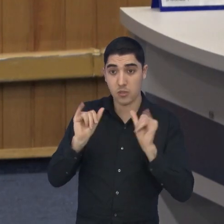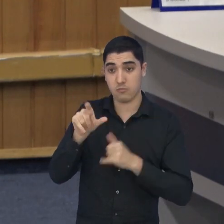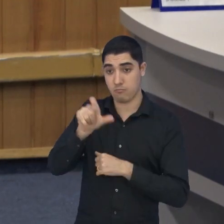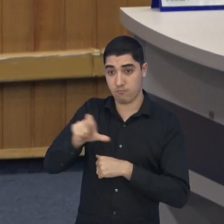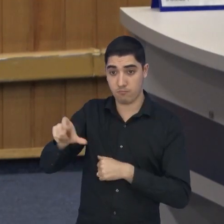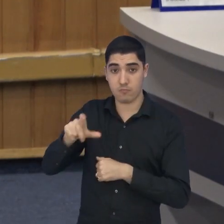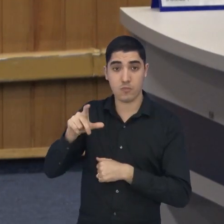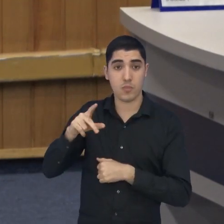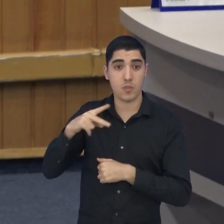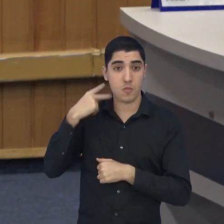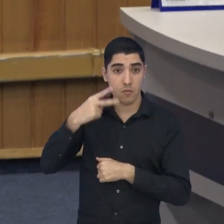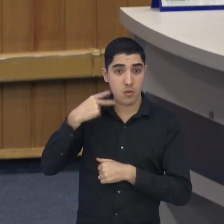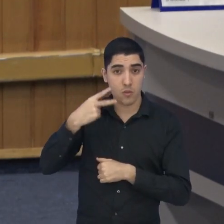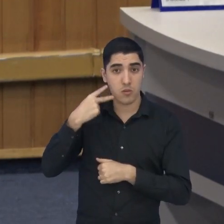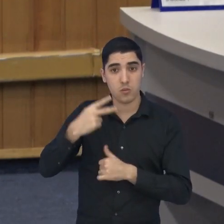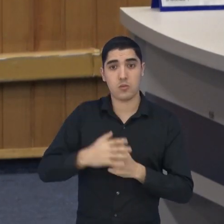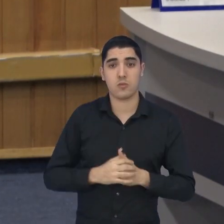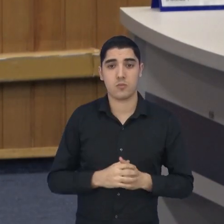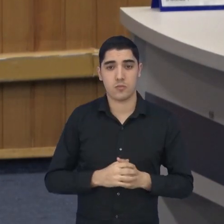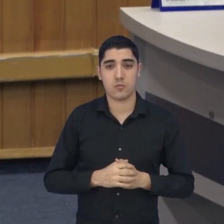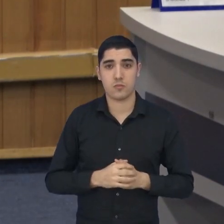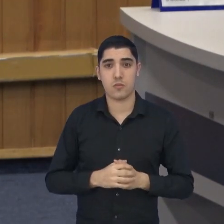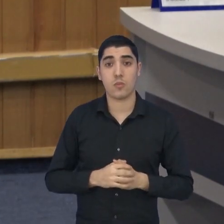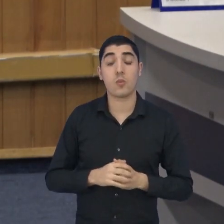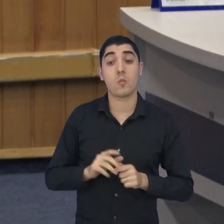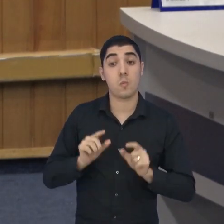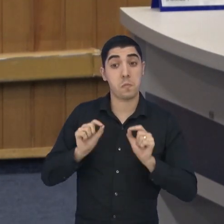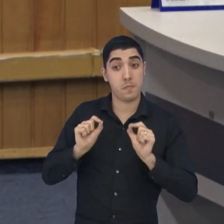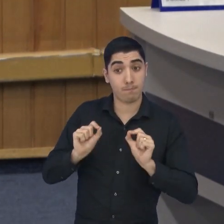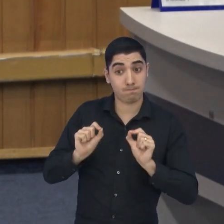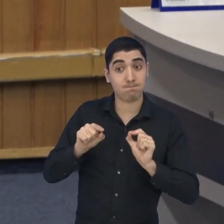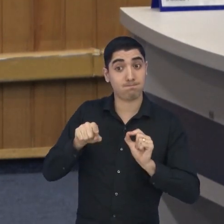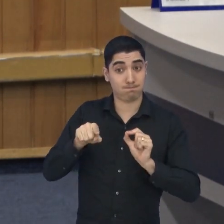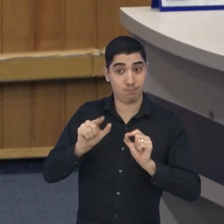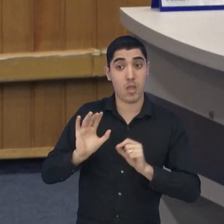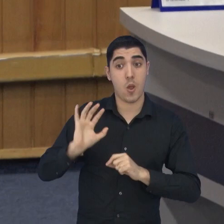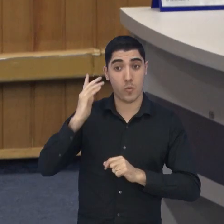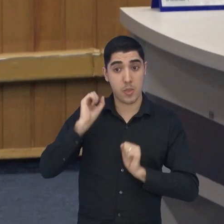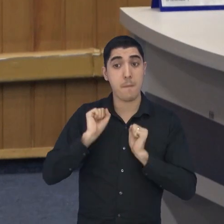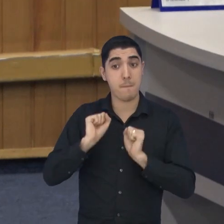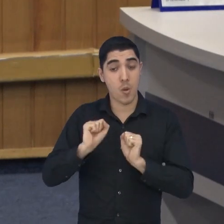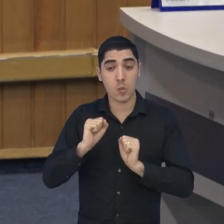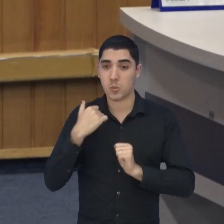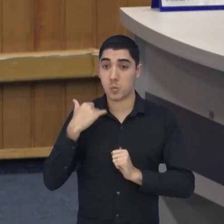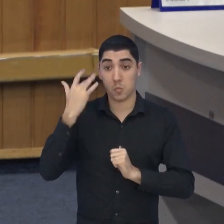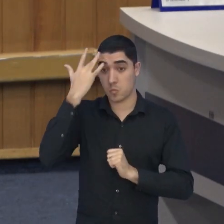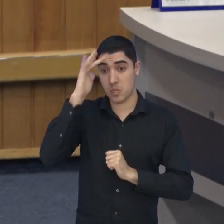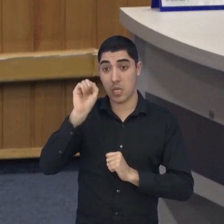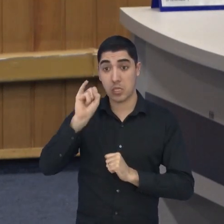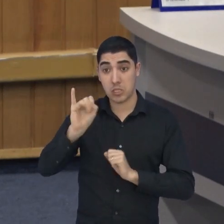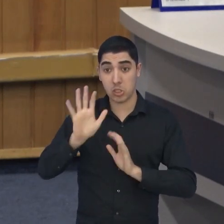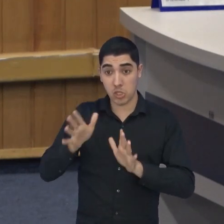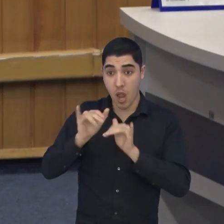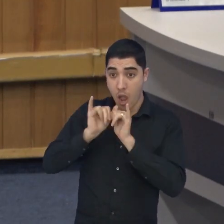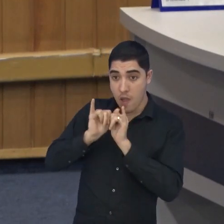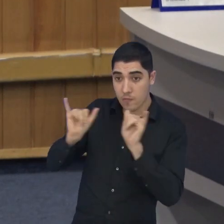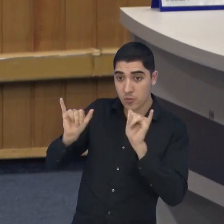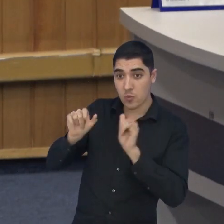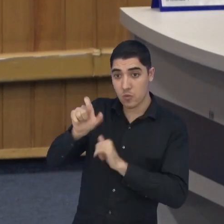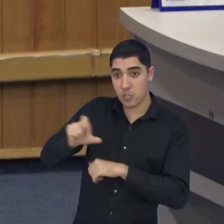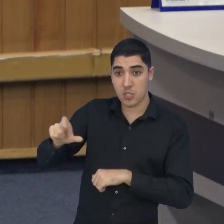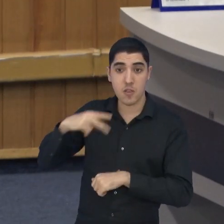vereadores do que pode acontecer, do risco. Não sei se isso foi comunicado a eles